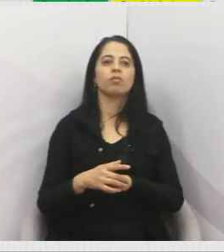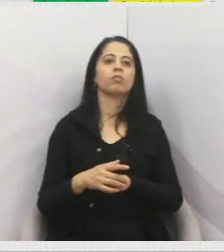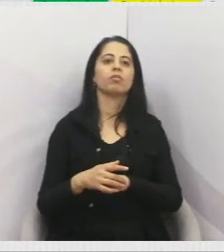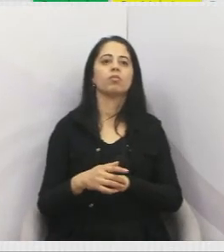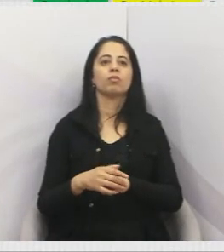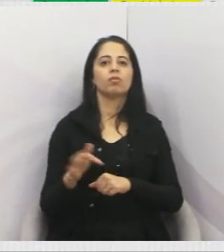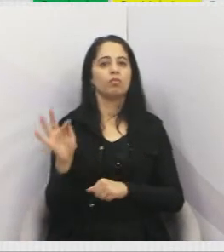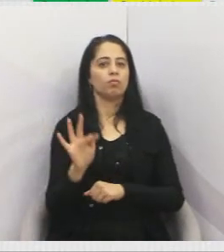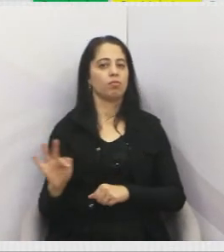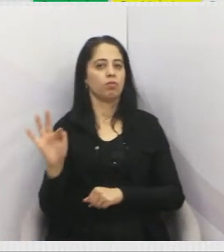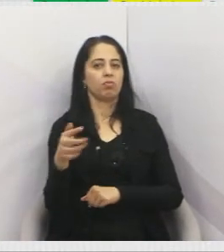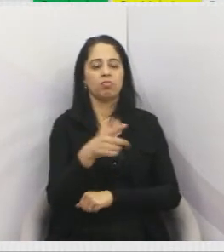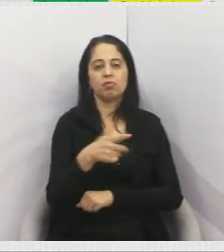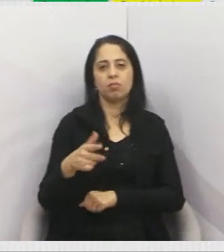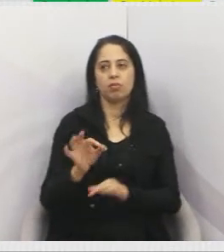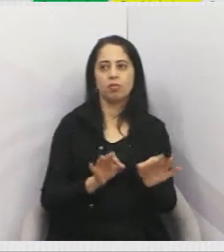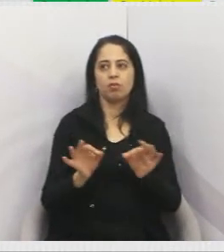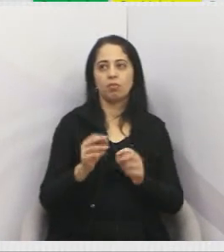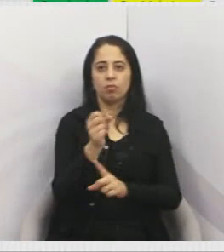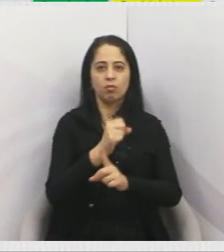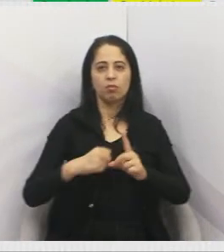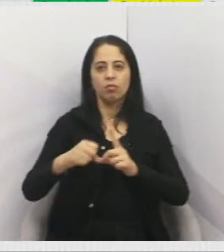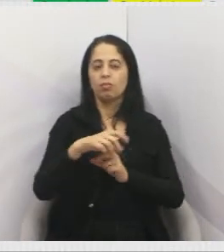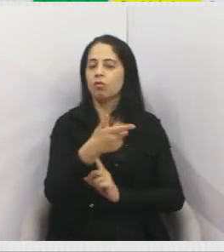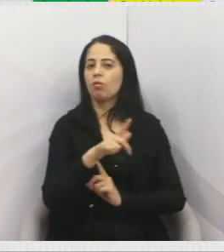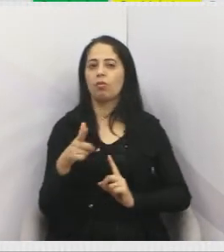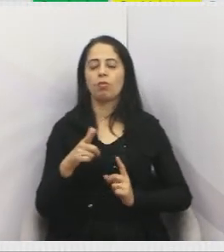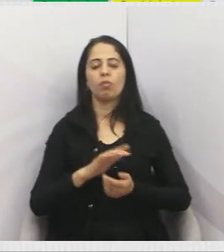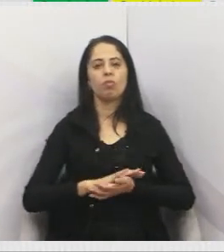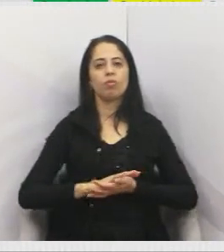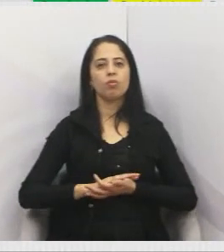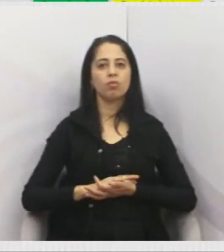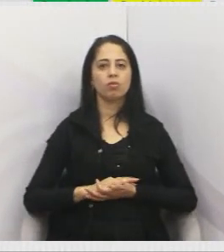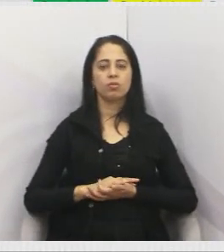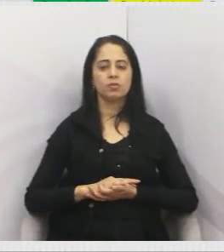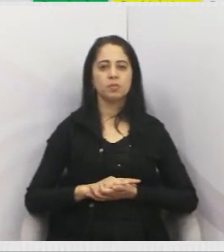entidades acadêmicas em branco e Organização da Sociedade Civil em branco.